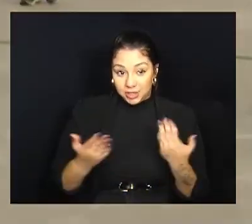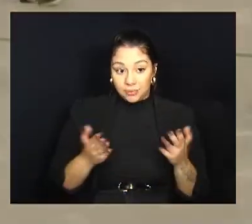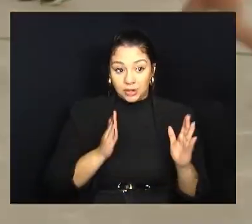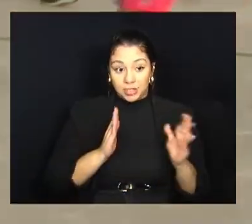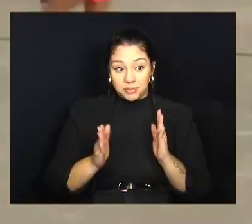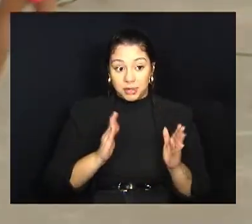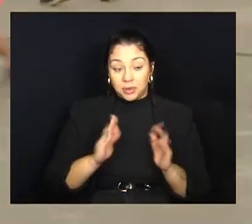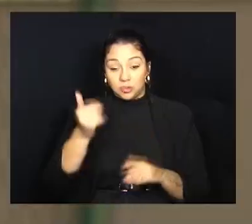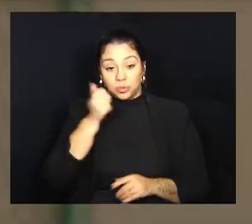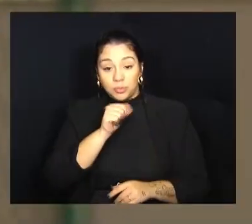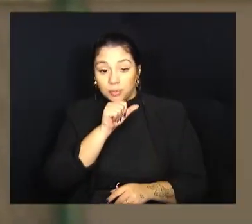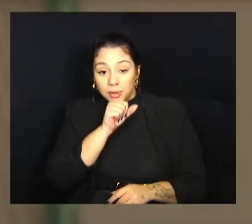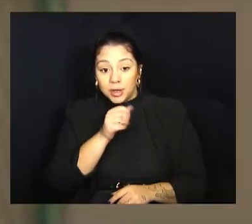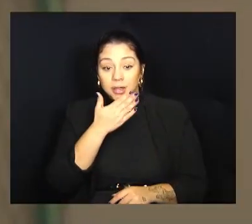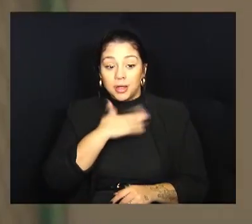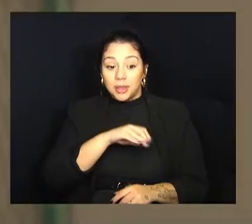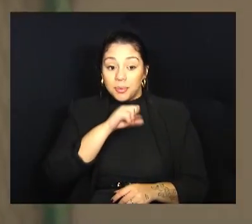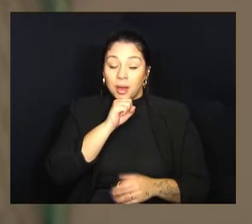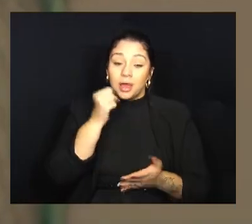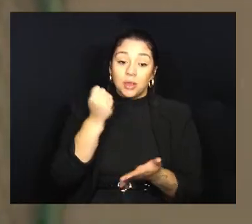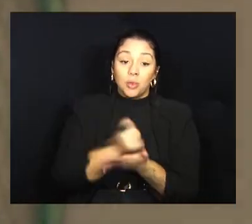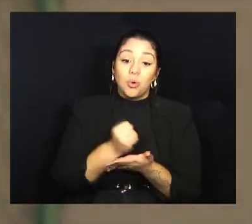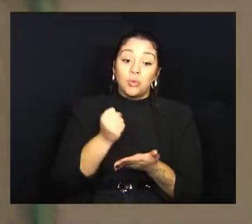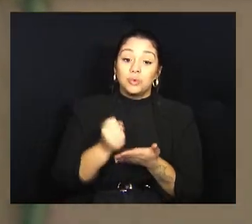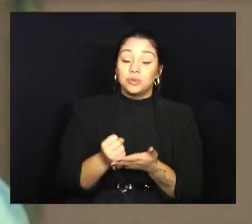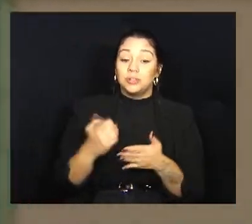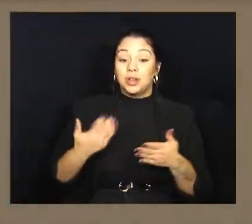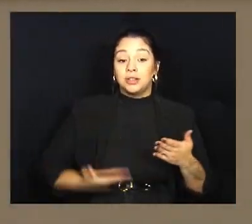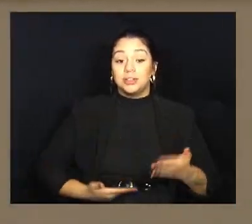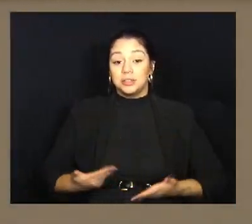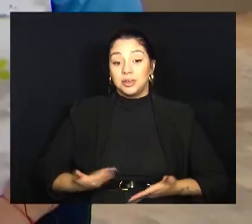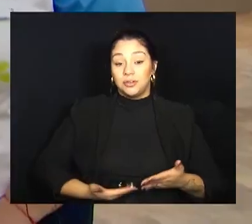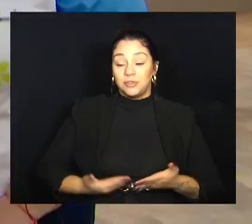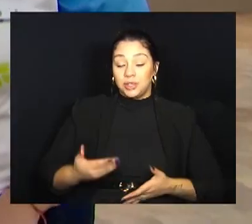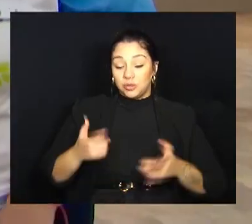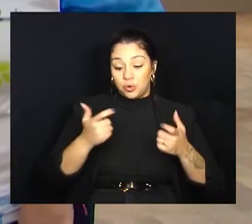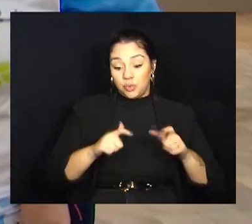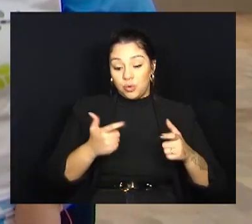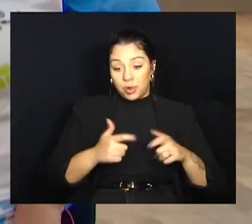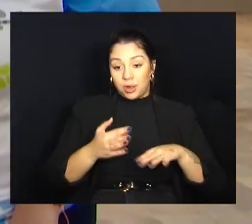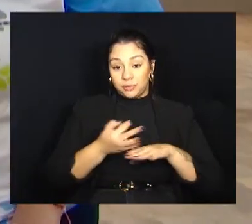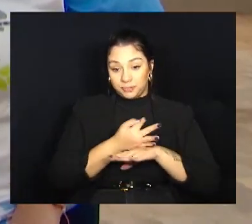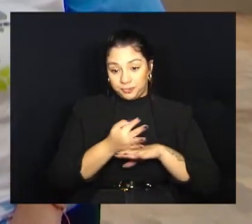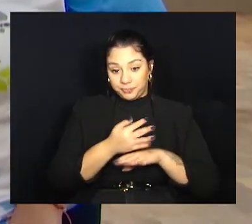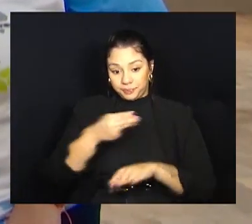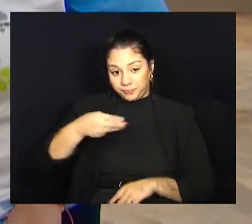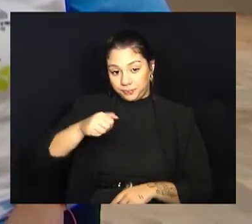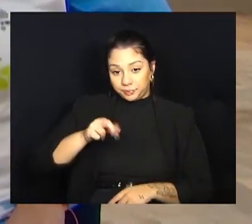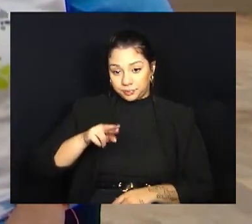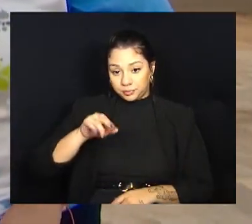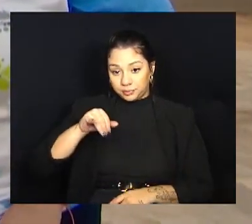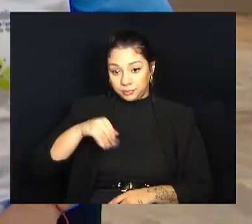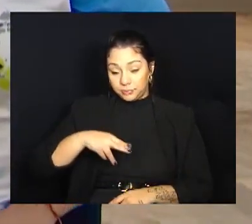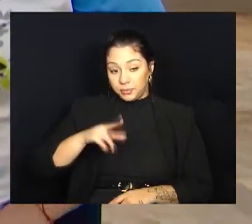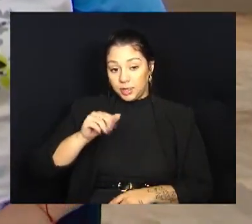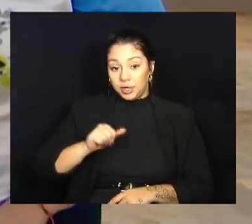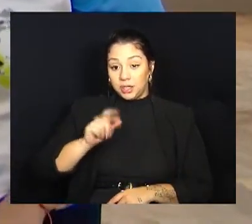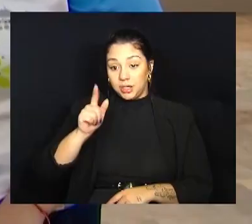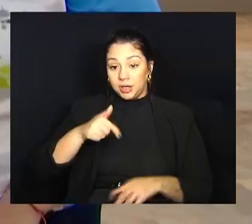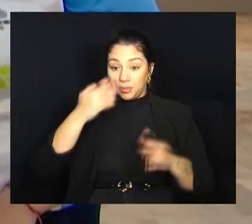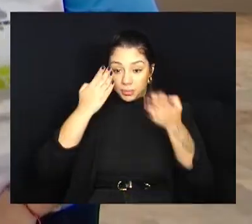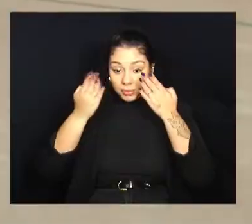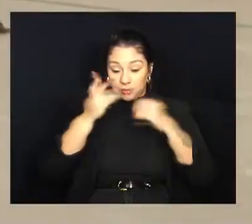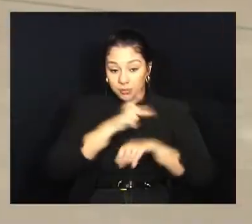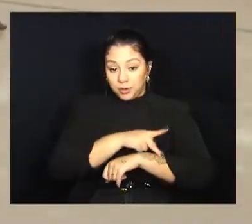muitos pais acabam contratando um serviço de colônia de férias. A Marina, que é psicopedagoga e tem uma empresa